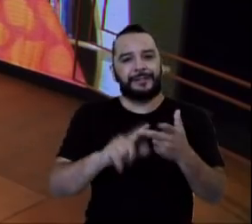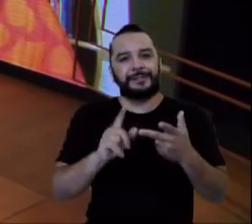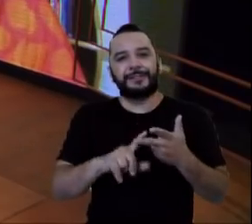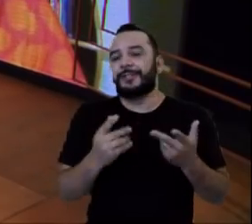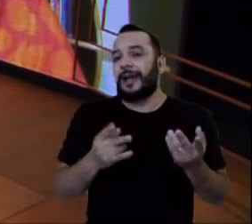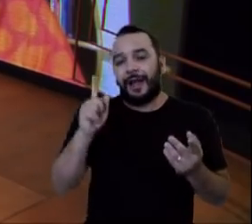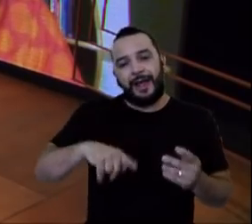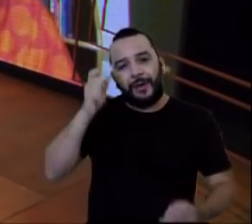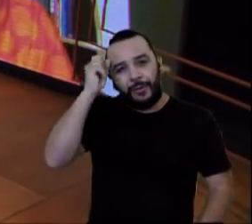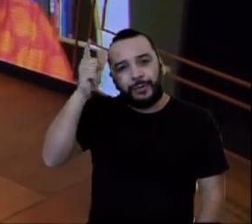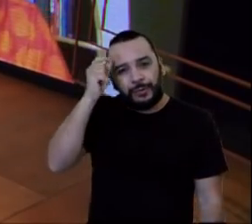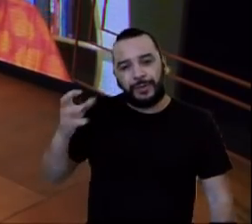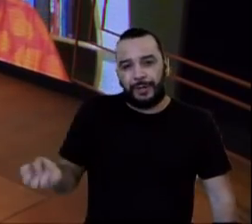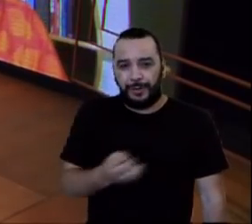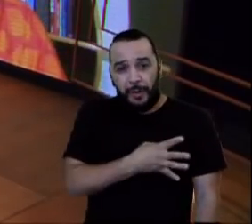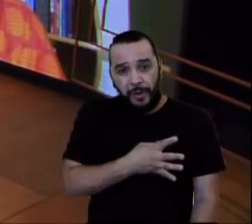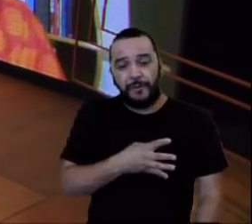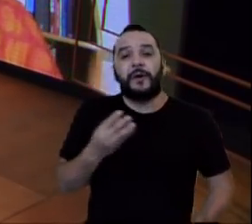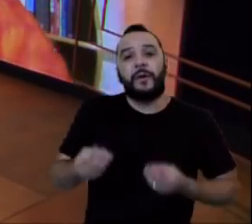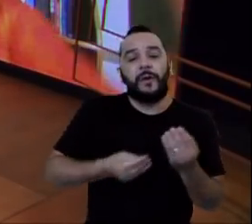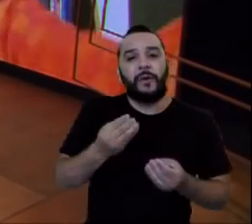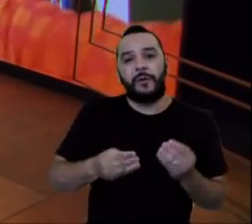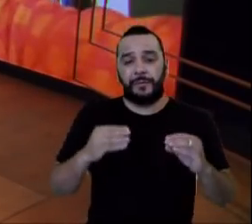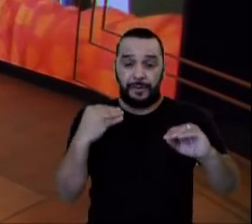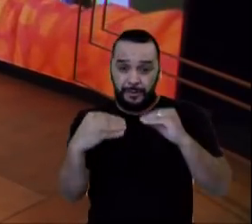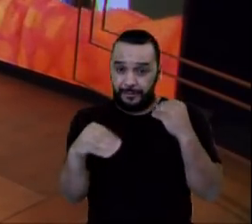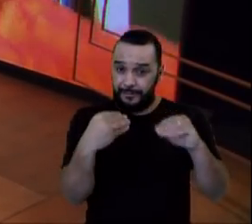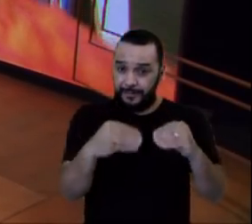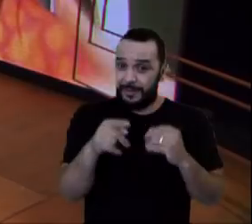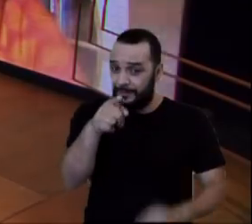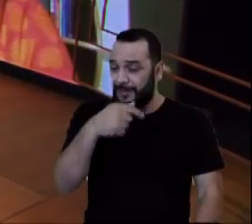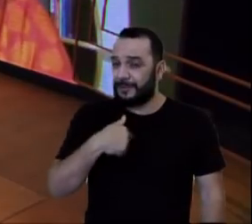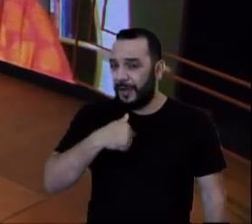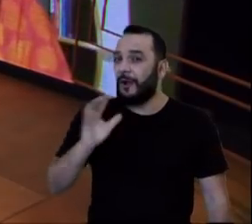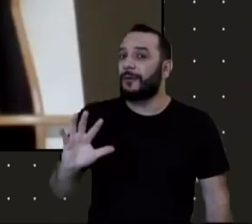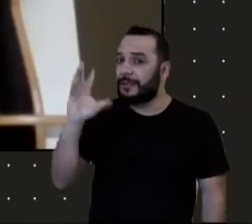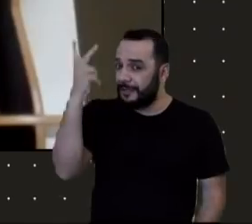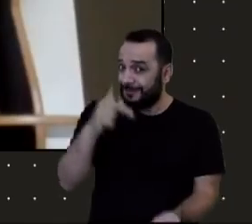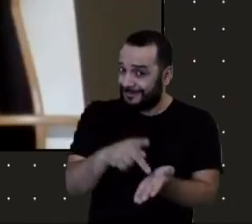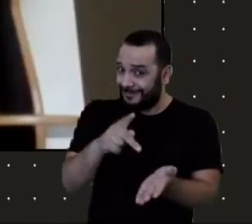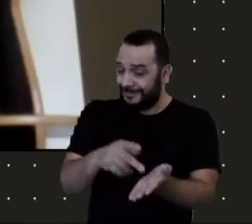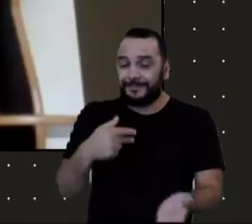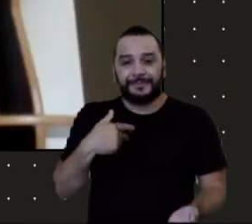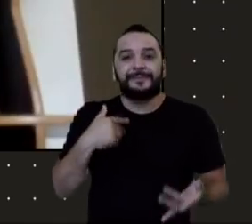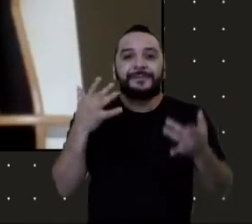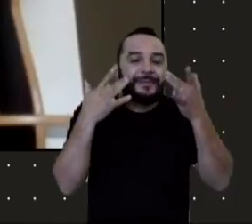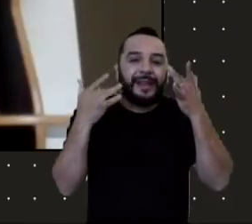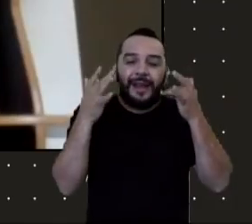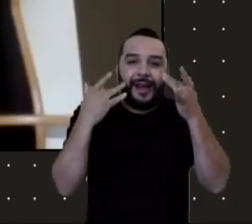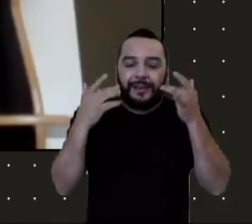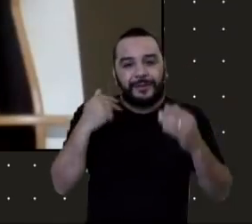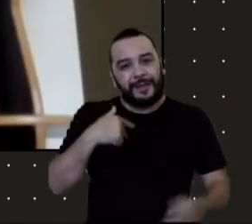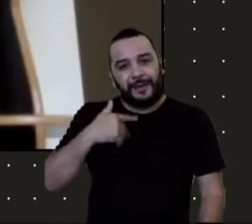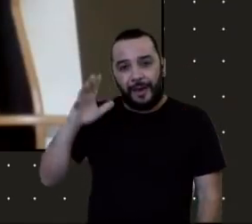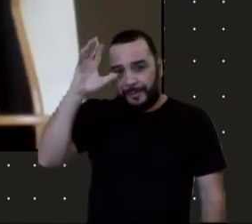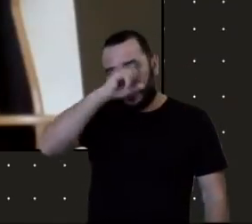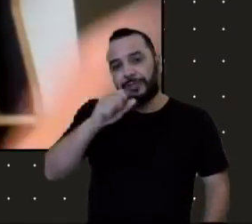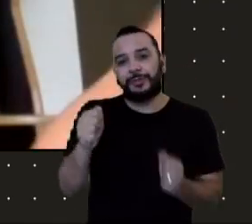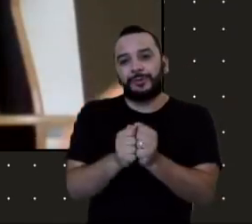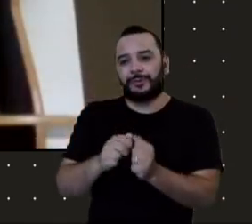Vem de uma inquietação artística, eu acho. Eu gosto de, em cada projeto novo, de alguma forma, abrir novos